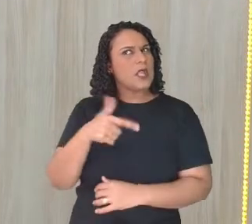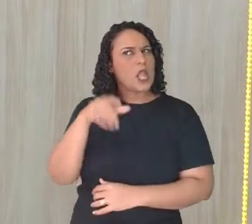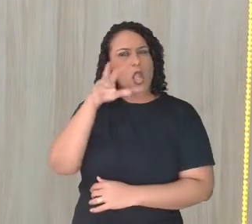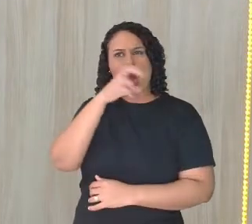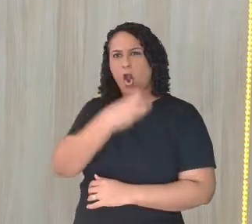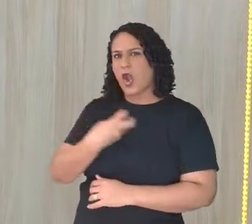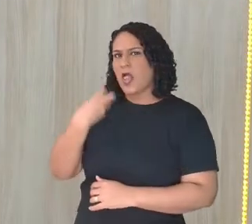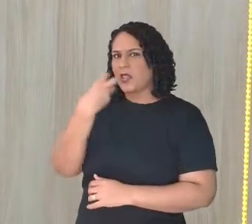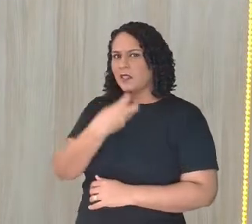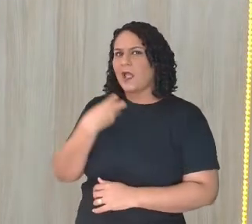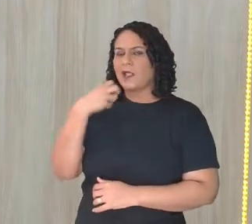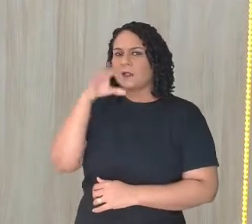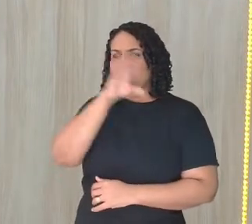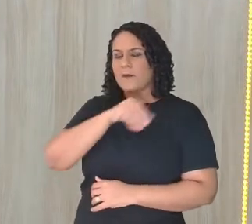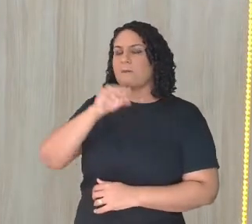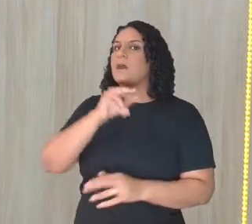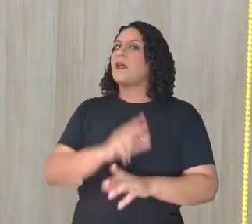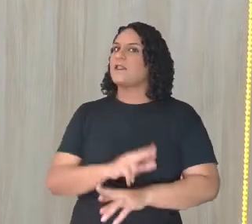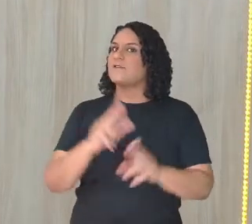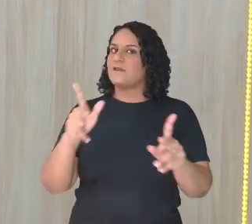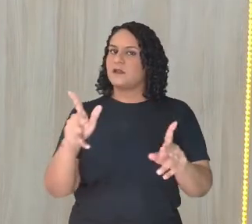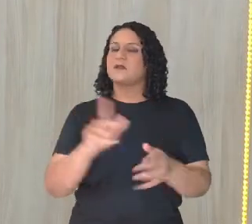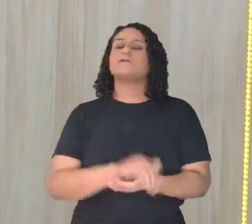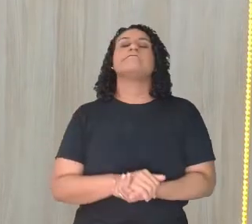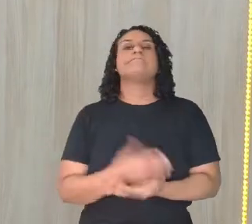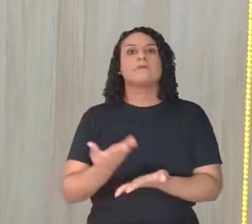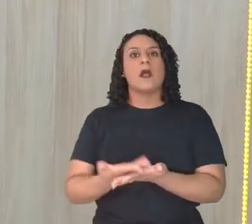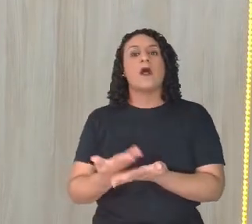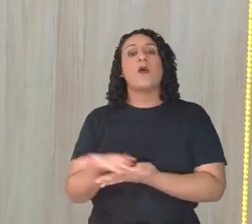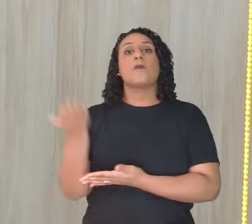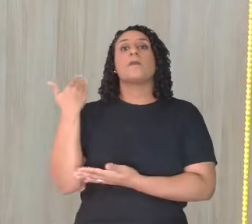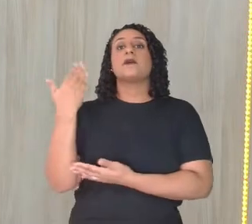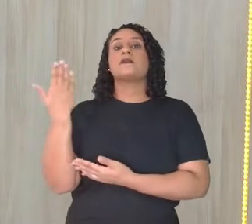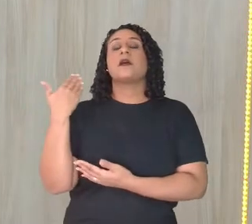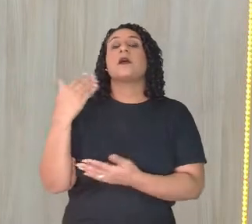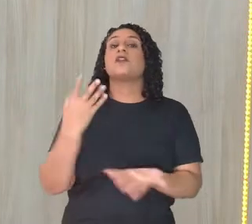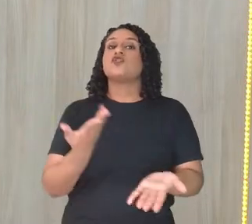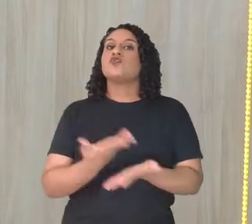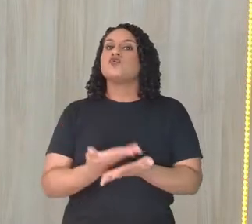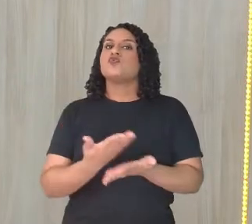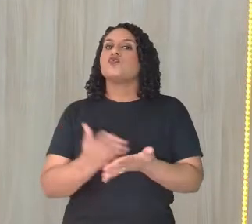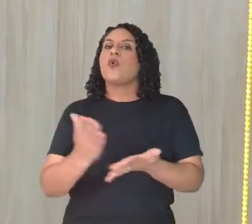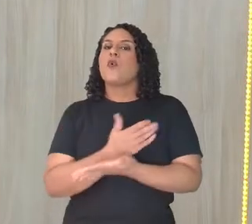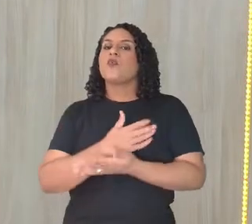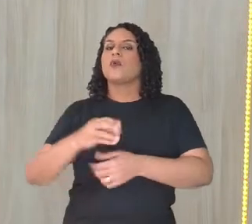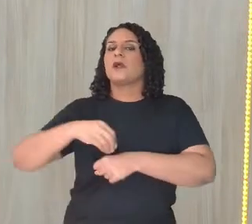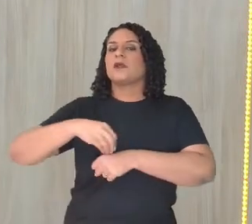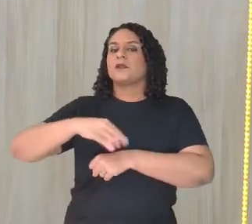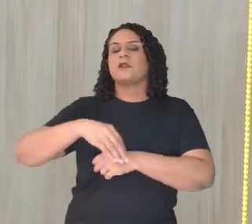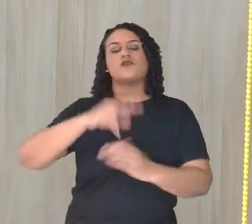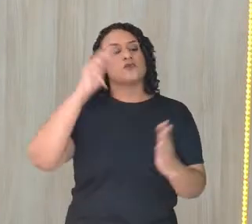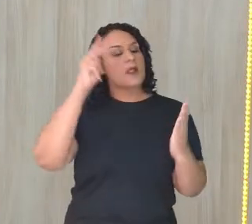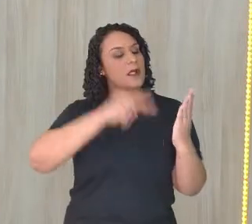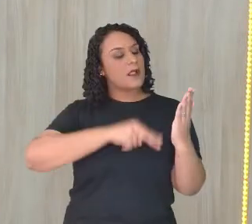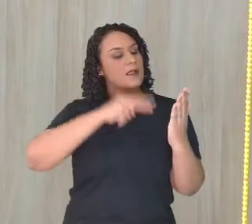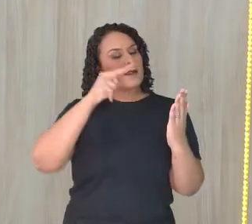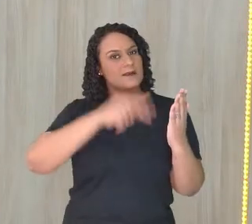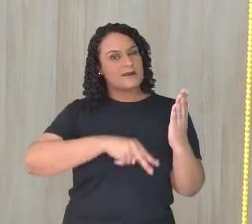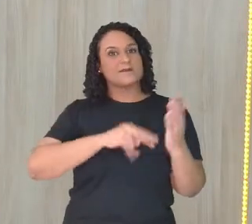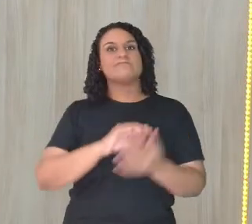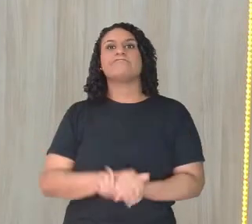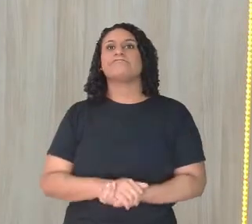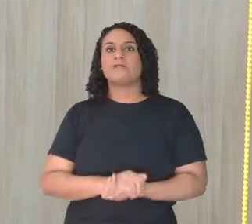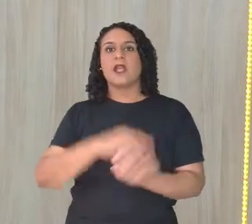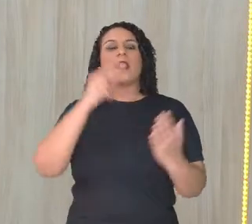viu também, na aula retrasada, a gente viu o que é leitura, algumas dicas para ler, né? E leitura em